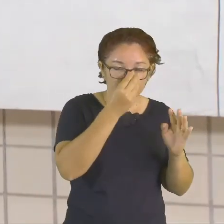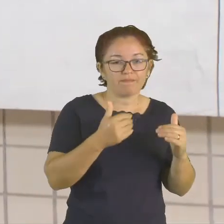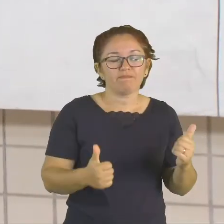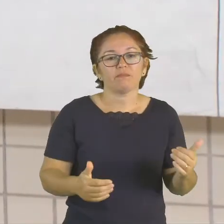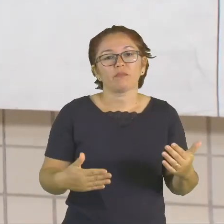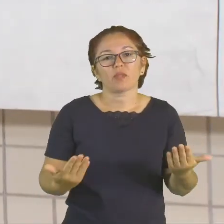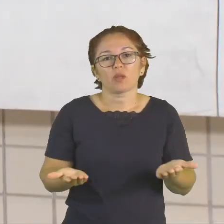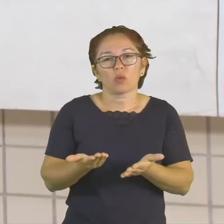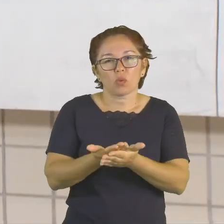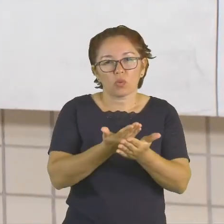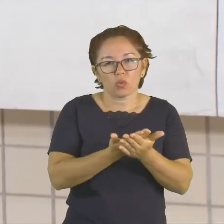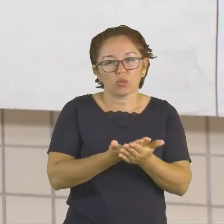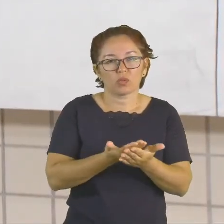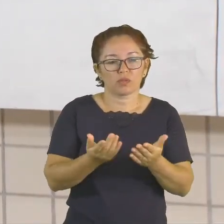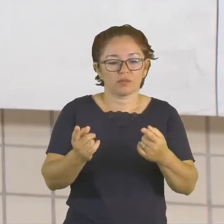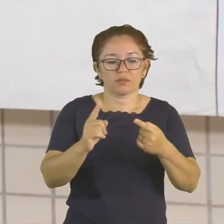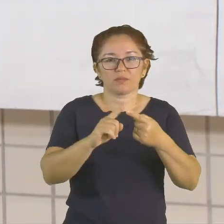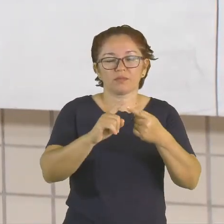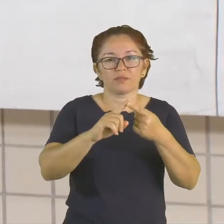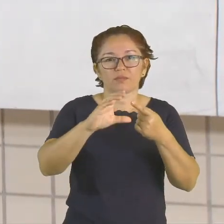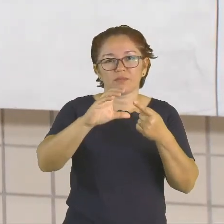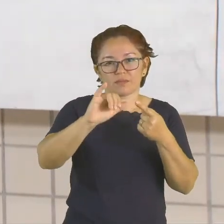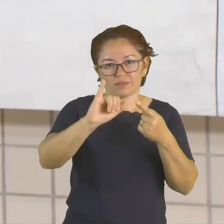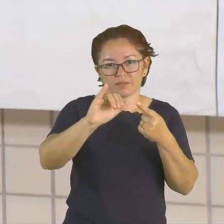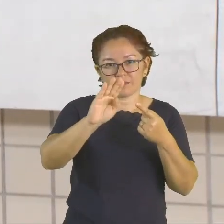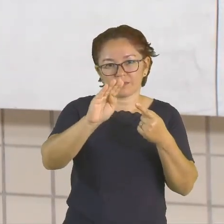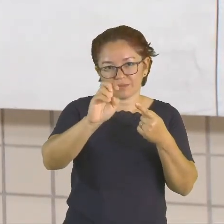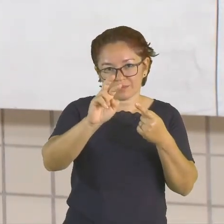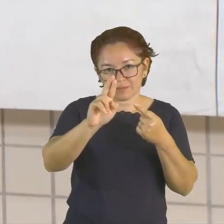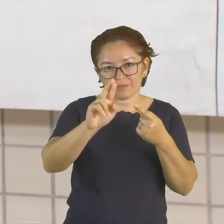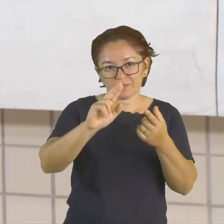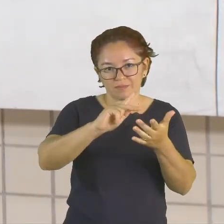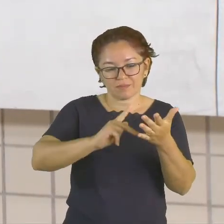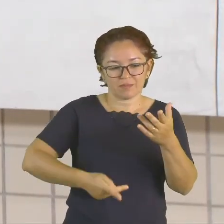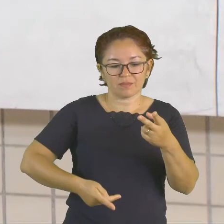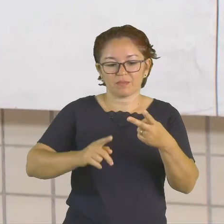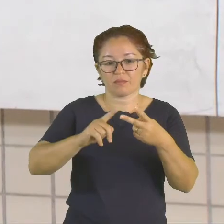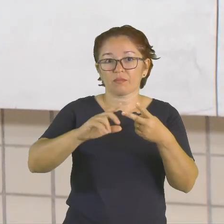Estudamos cyberpoema, poema concreto